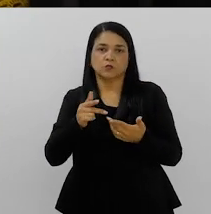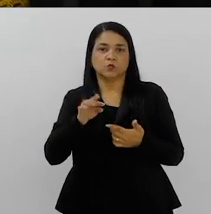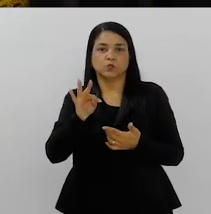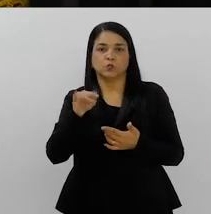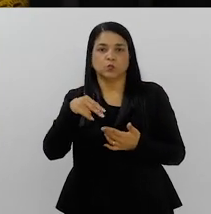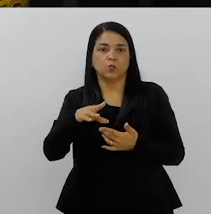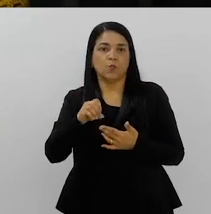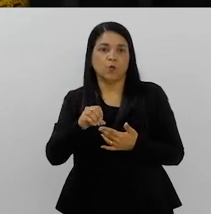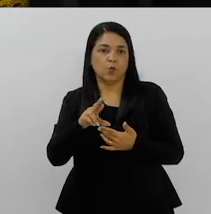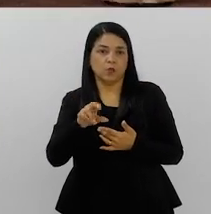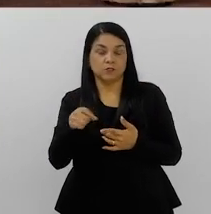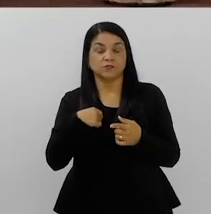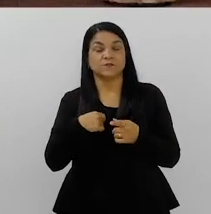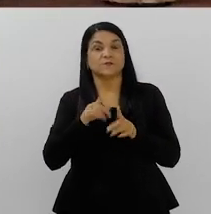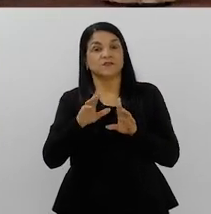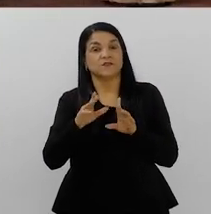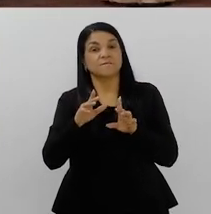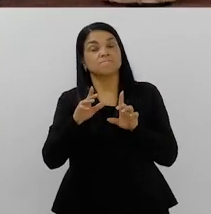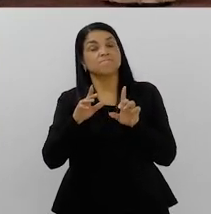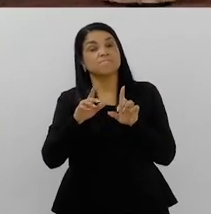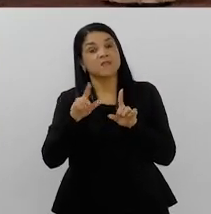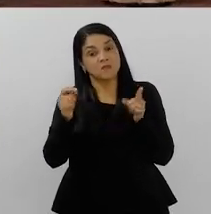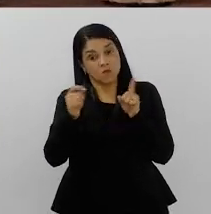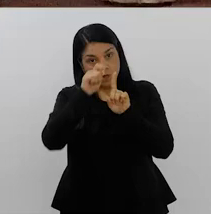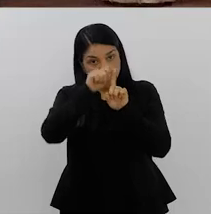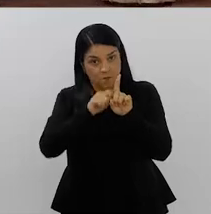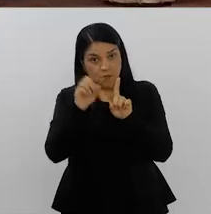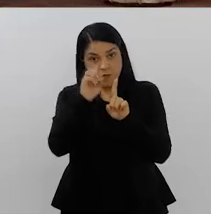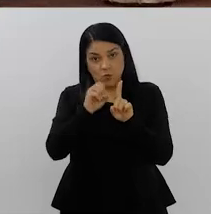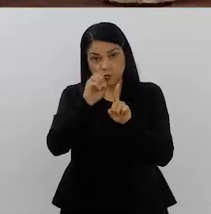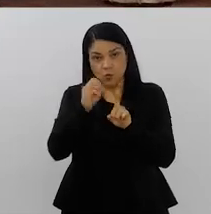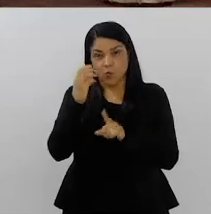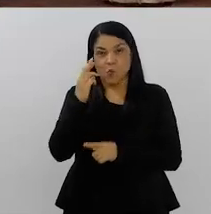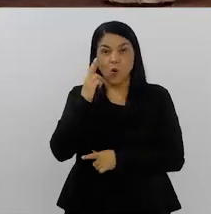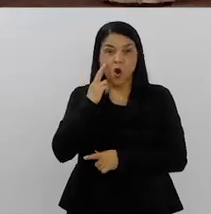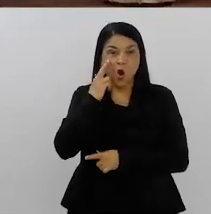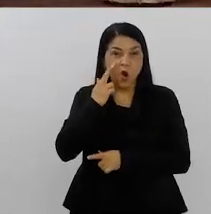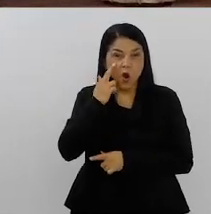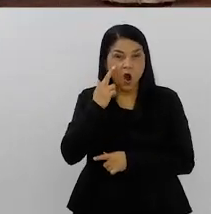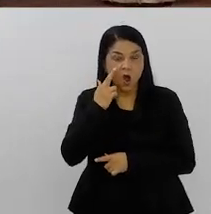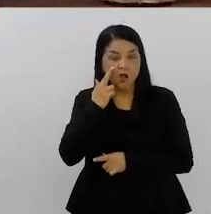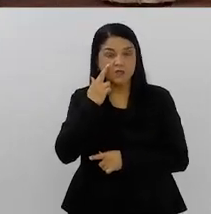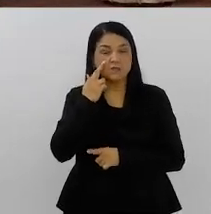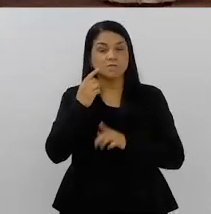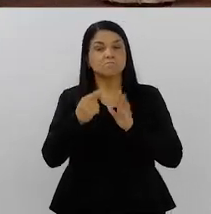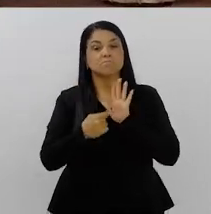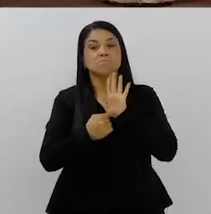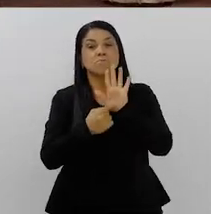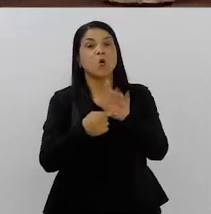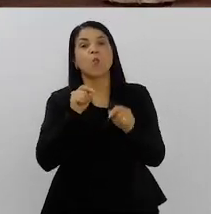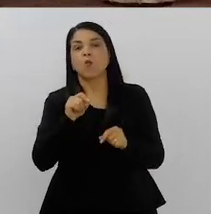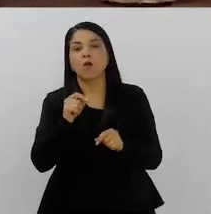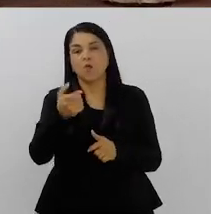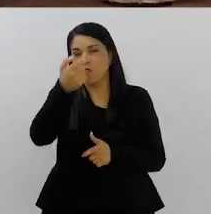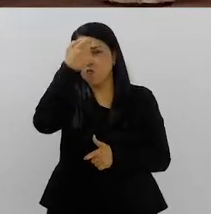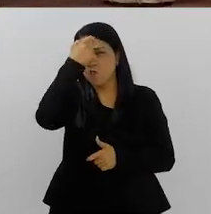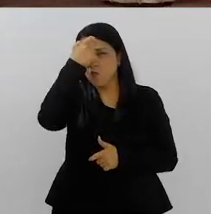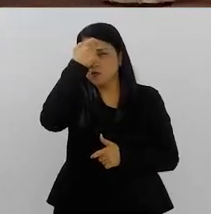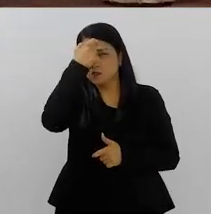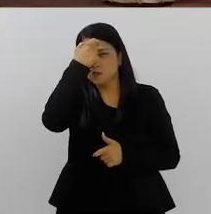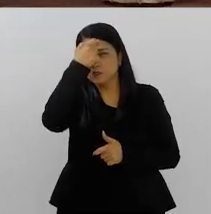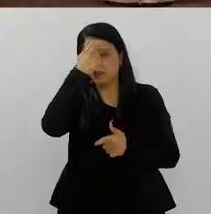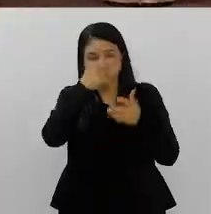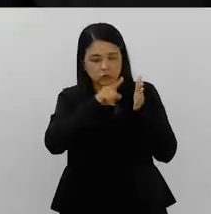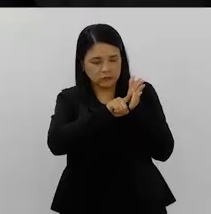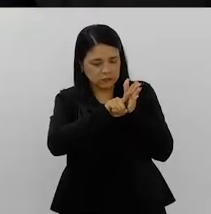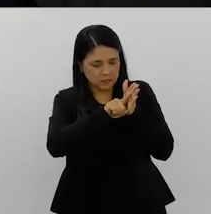tumores de m Só que aí o Outubro Rosa talvez entre talvez não eu acho que sim na questão da conscientização pra gente